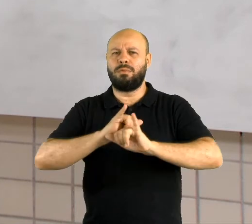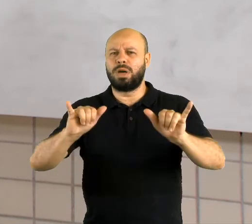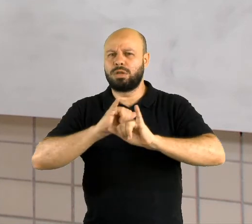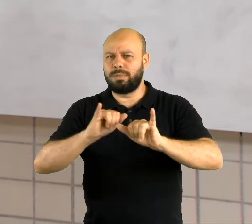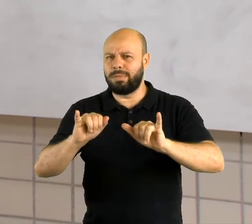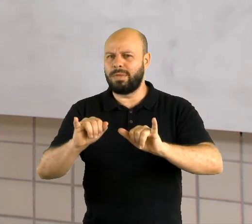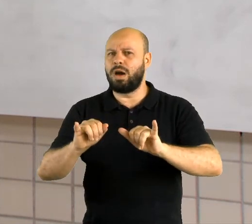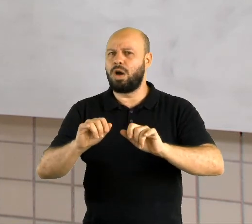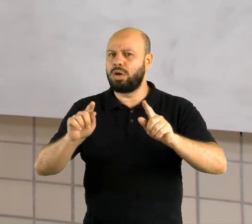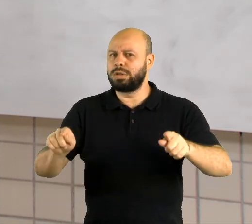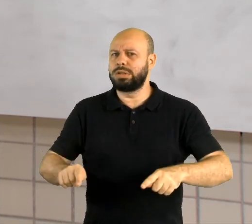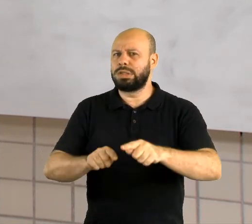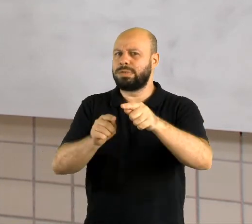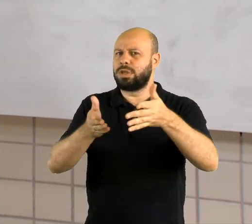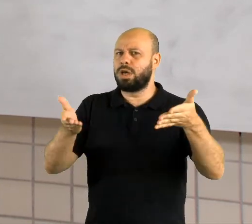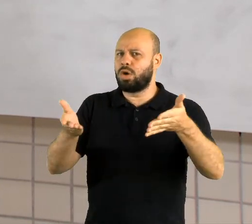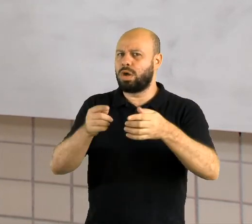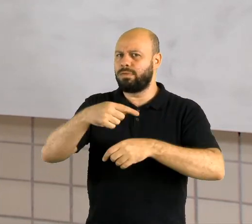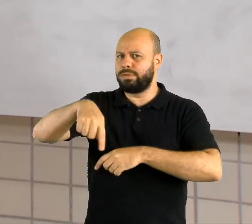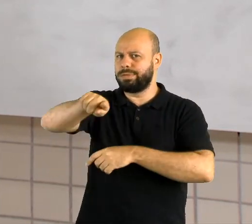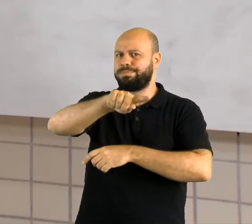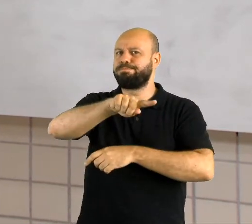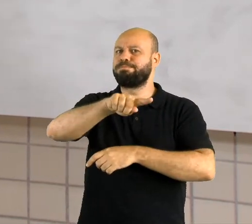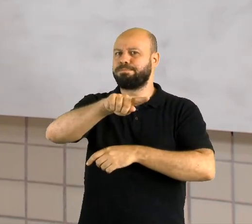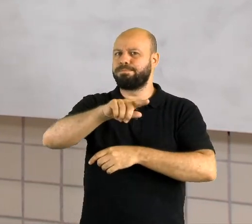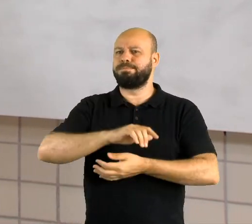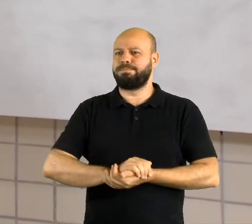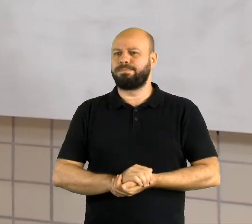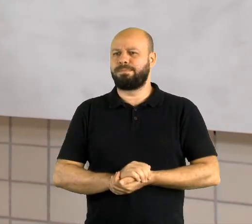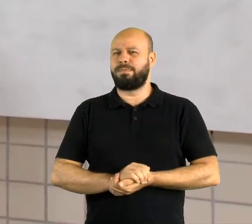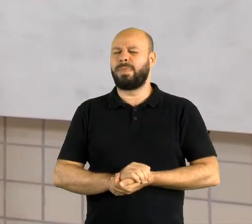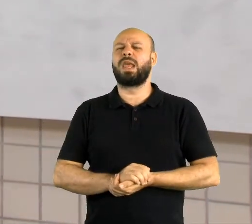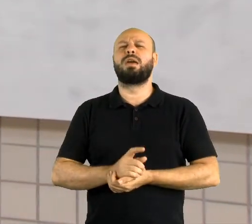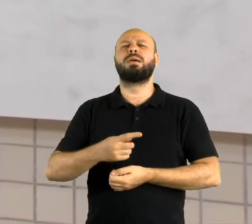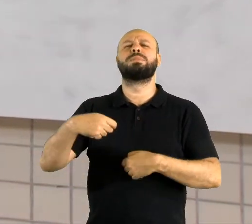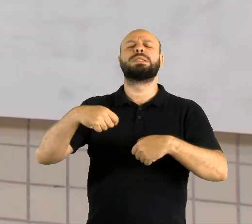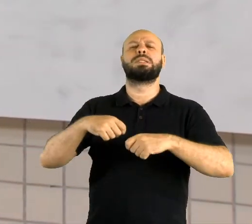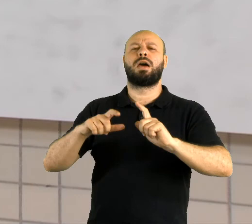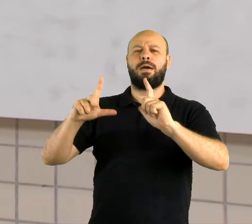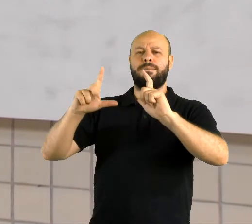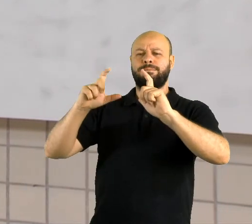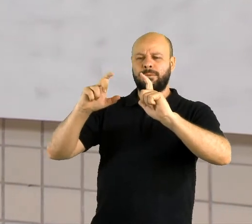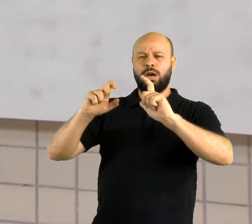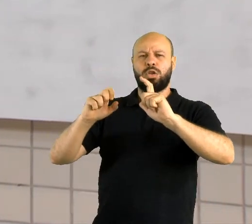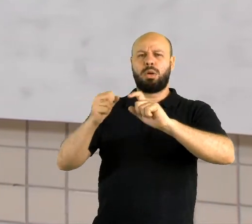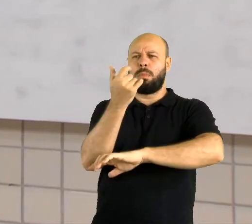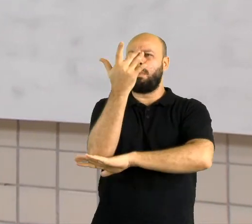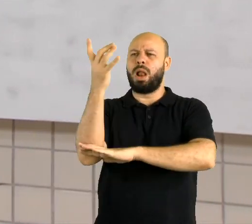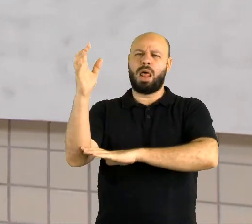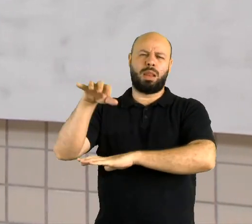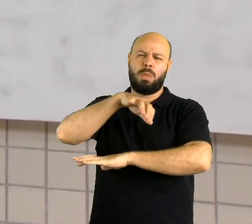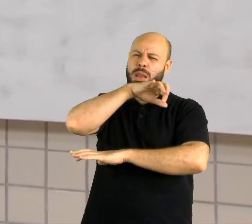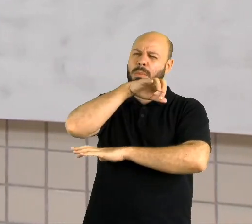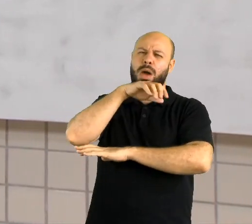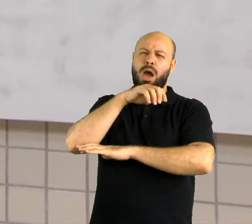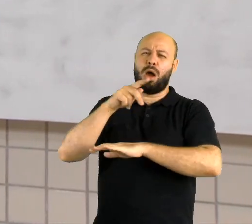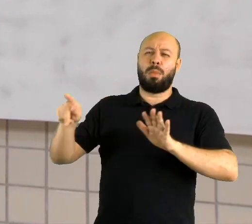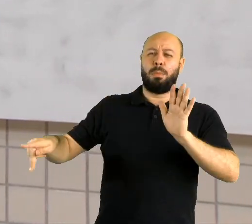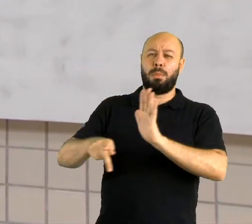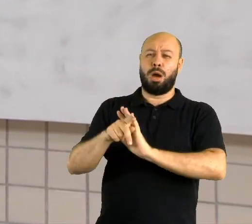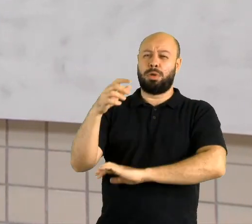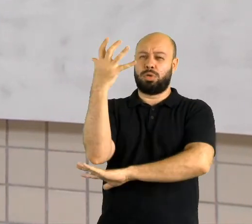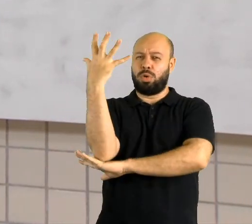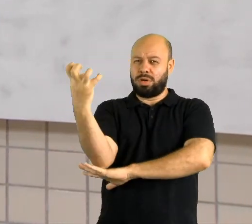levando o desafio para vocês bater uma foto de uma planta ou animal do Cerrado.